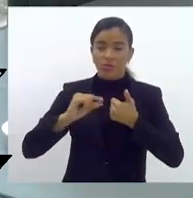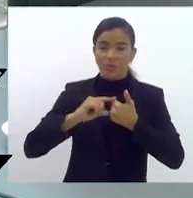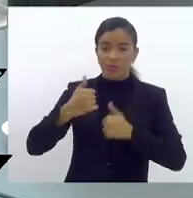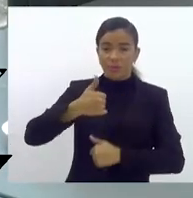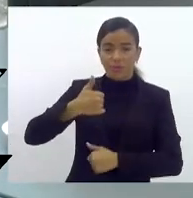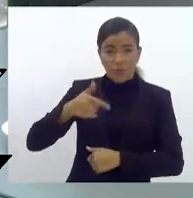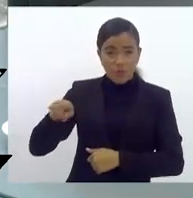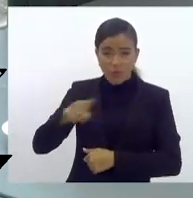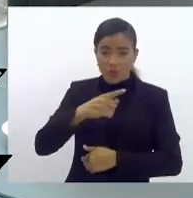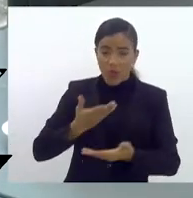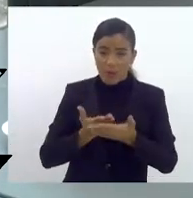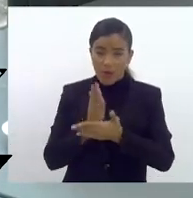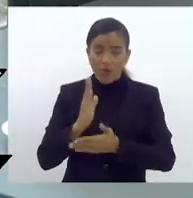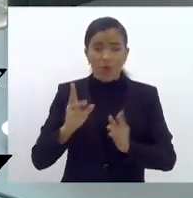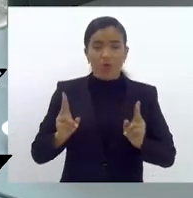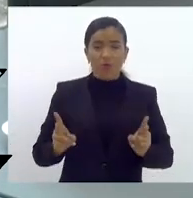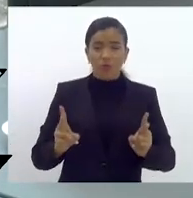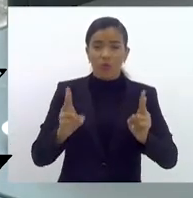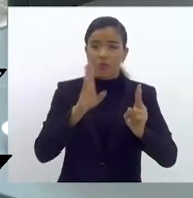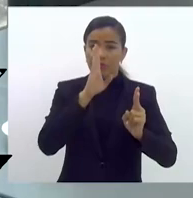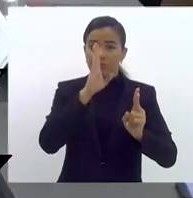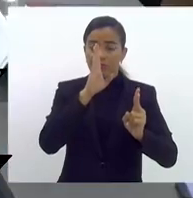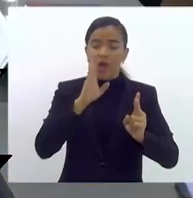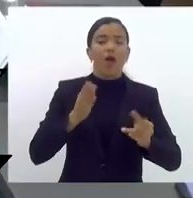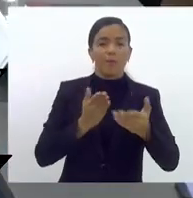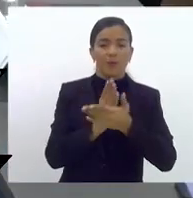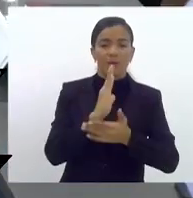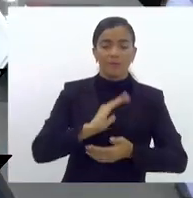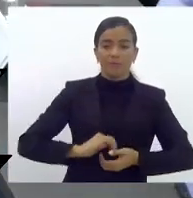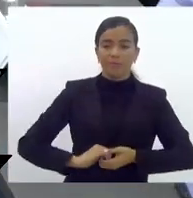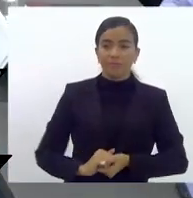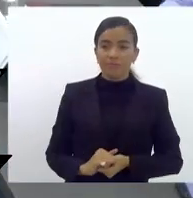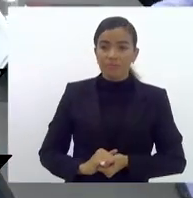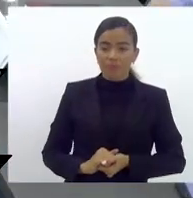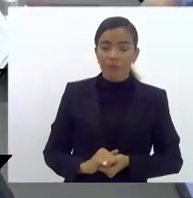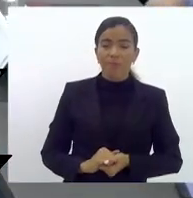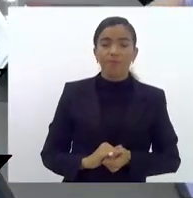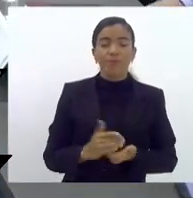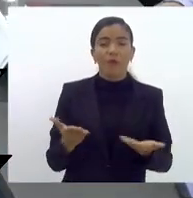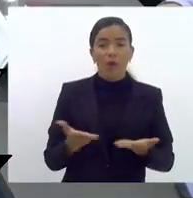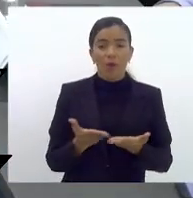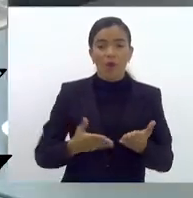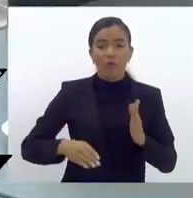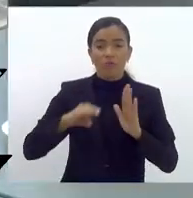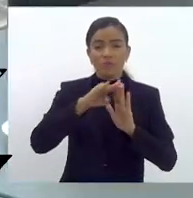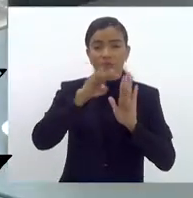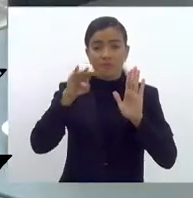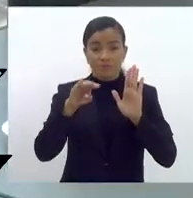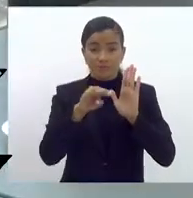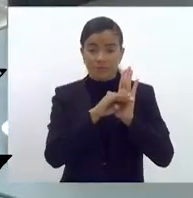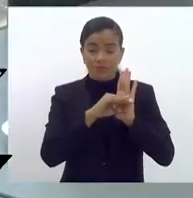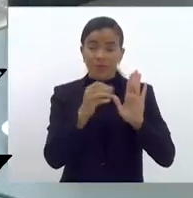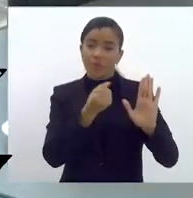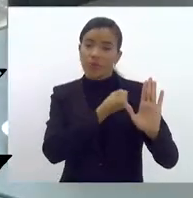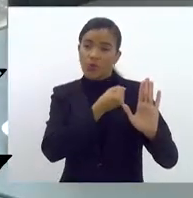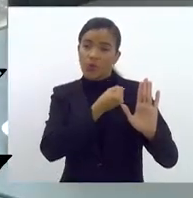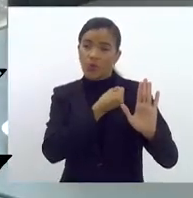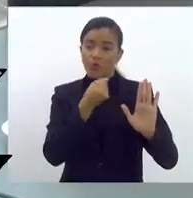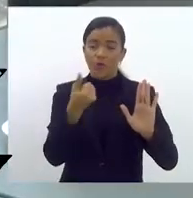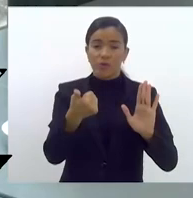que aprovam permaneçam Como estão aprovado passo ao projeto